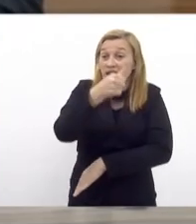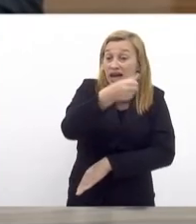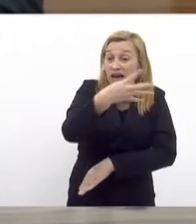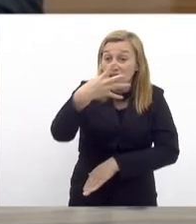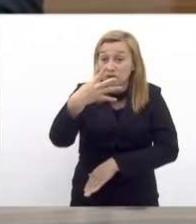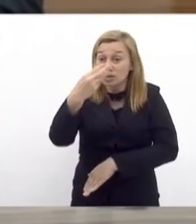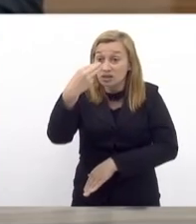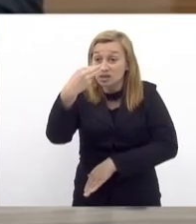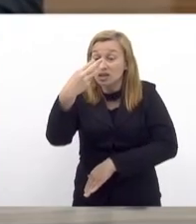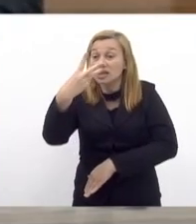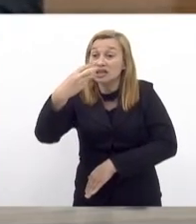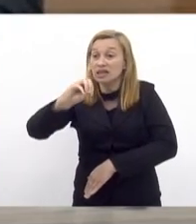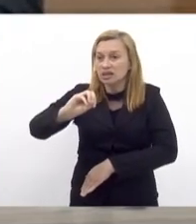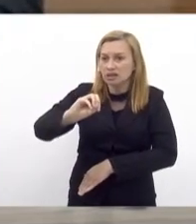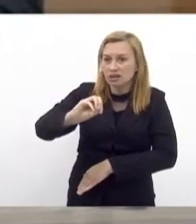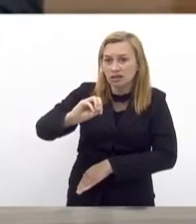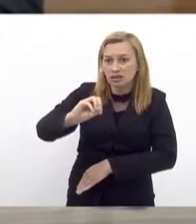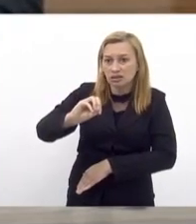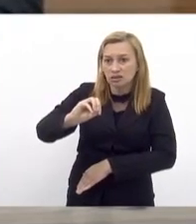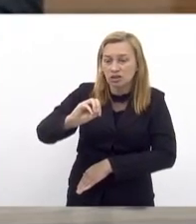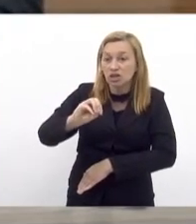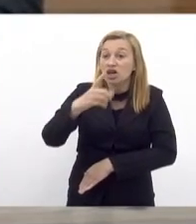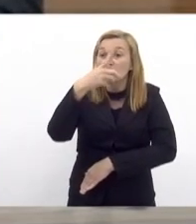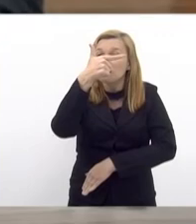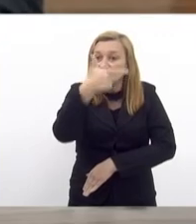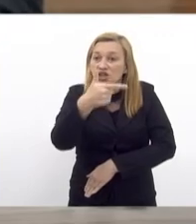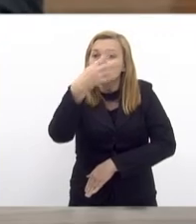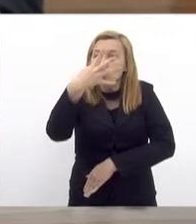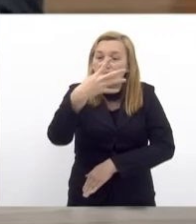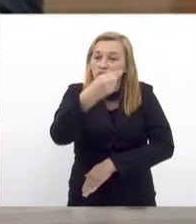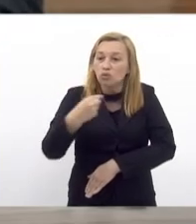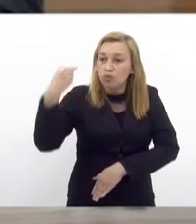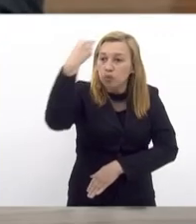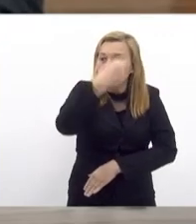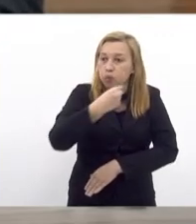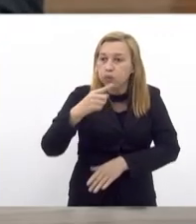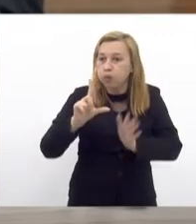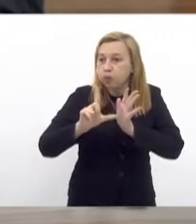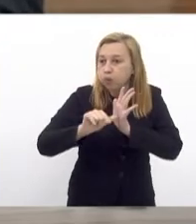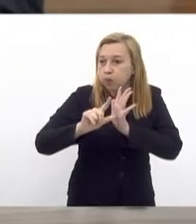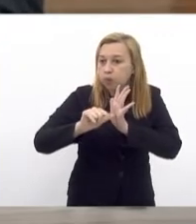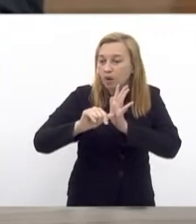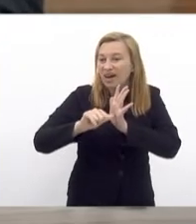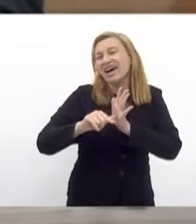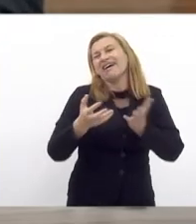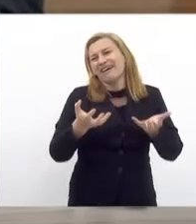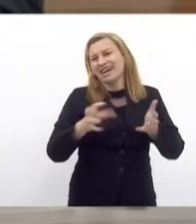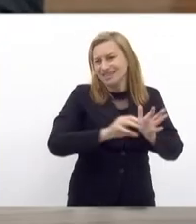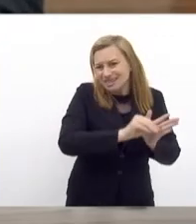14h30, José. Foi 24 horas de atraso. Querer transferir